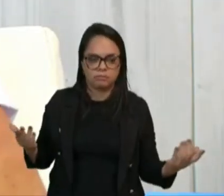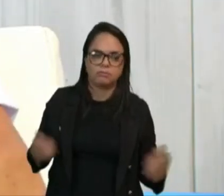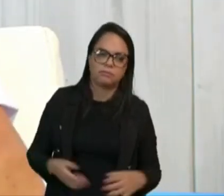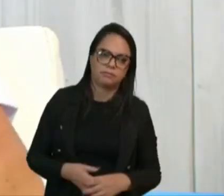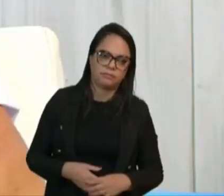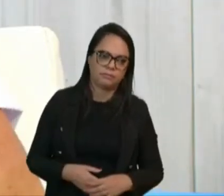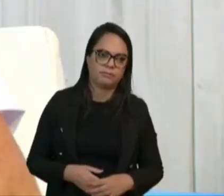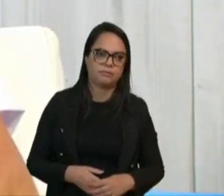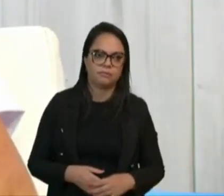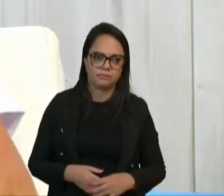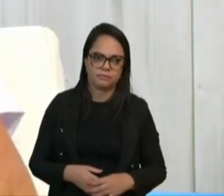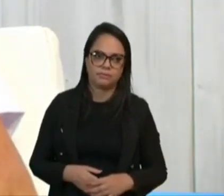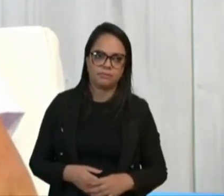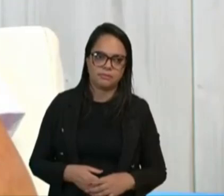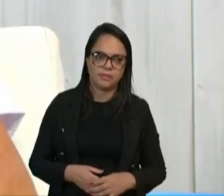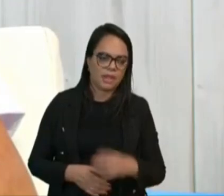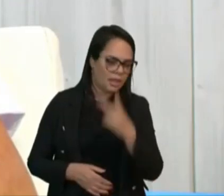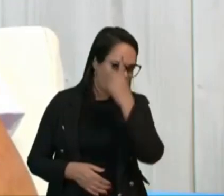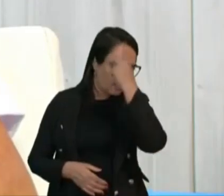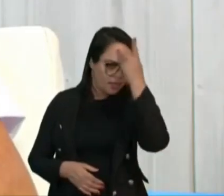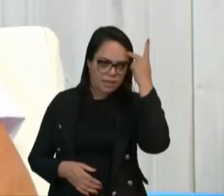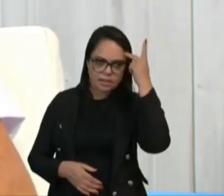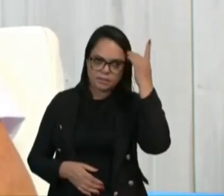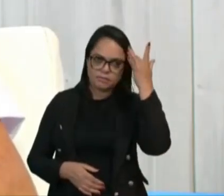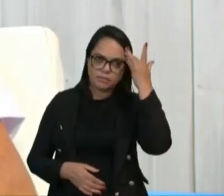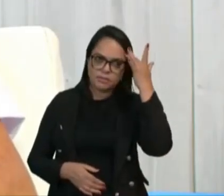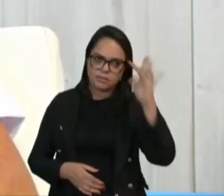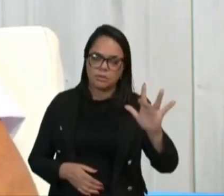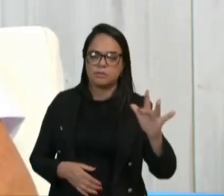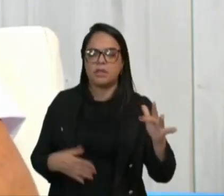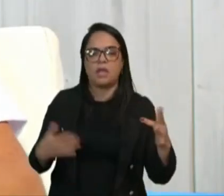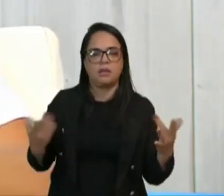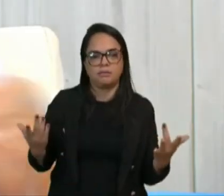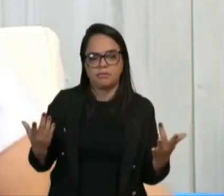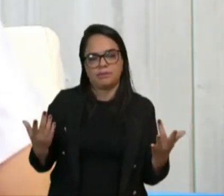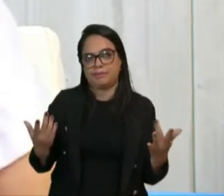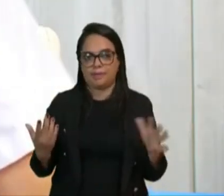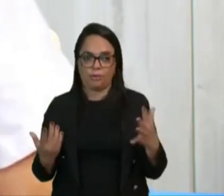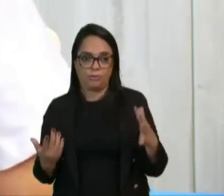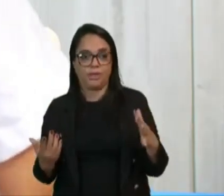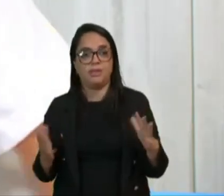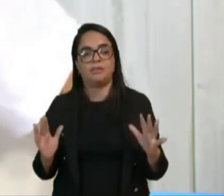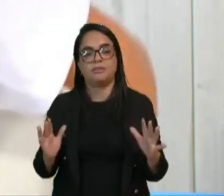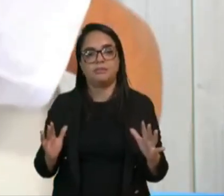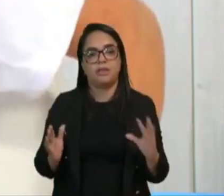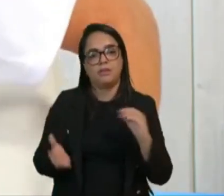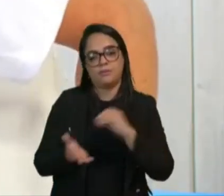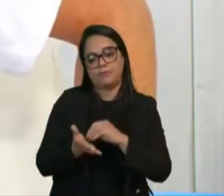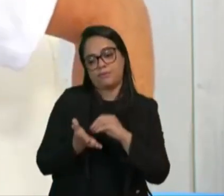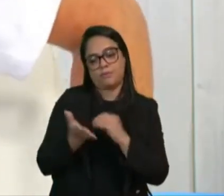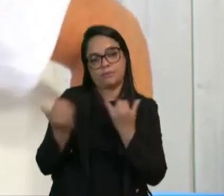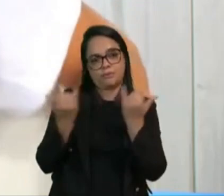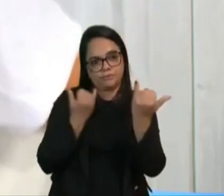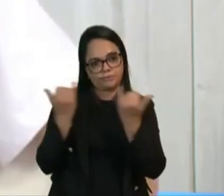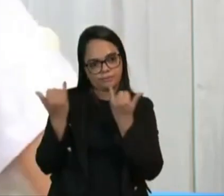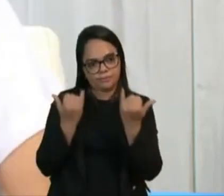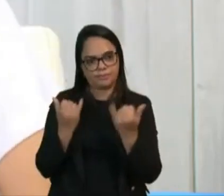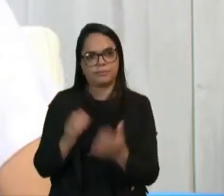que é desconhecido, ou não vou falar que é desconhecido, mas falta informação.